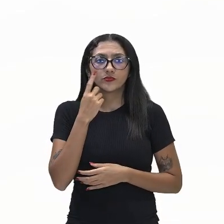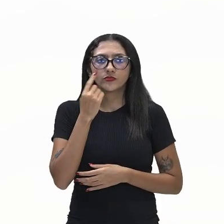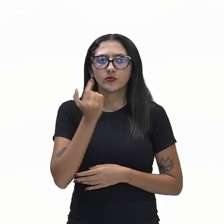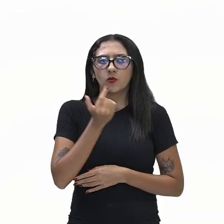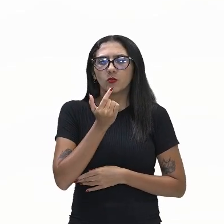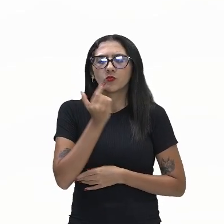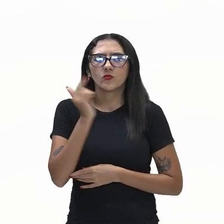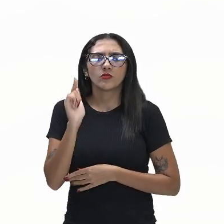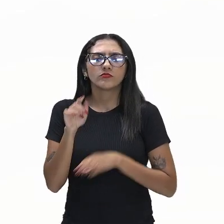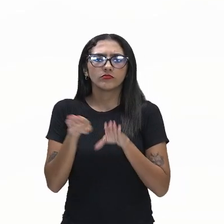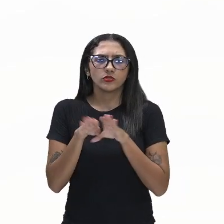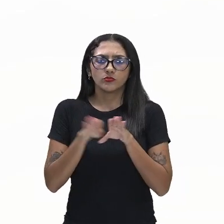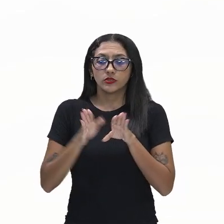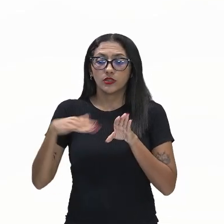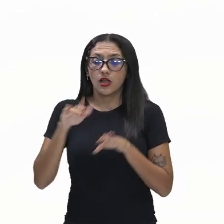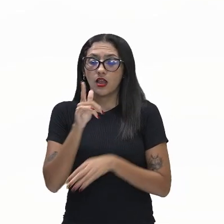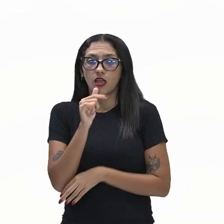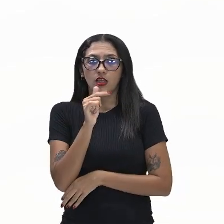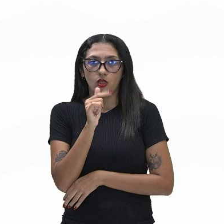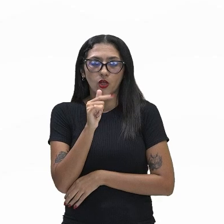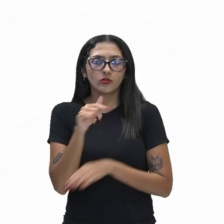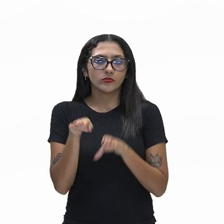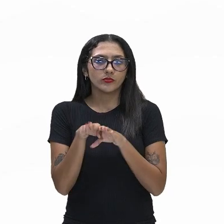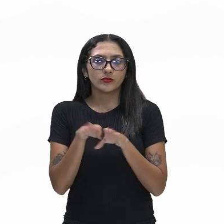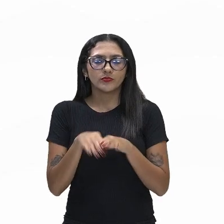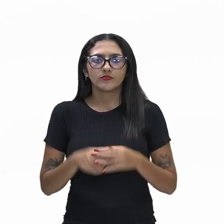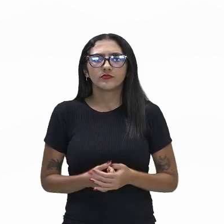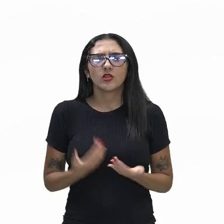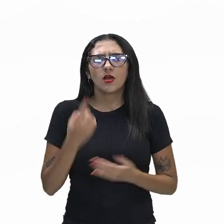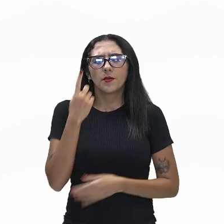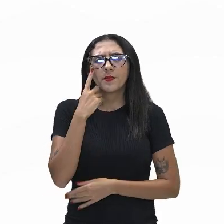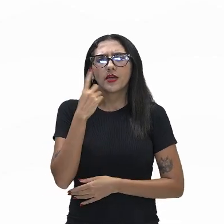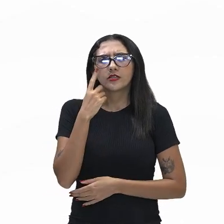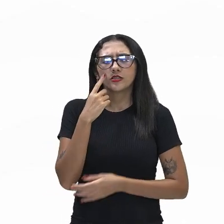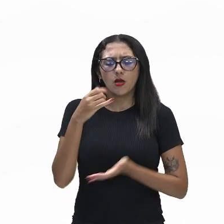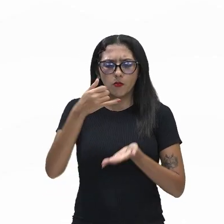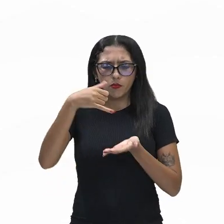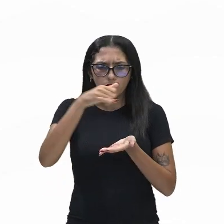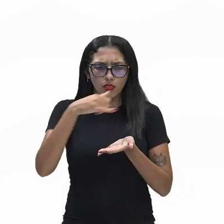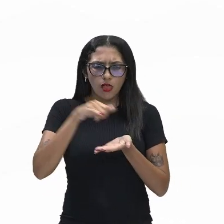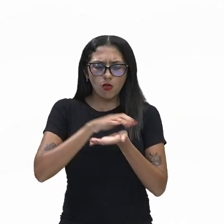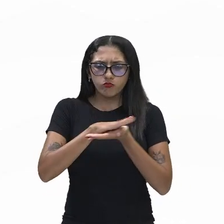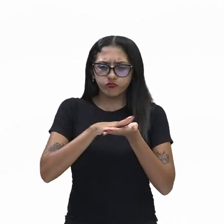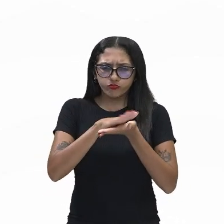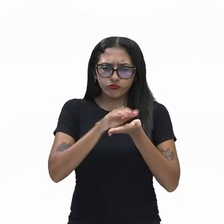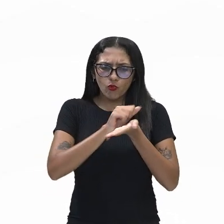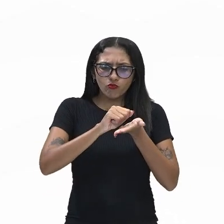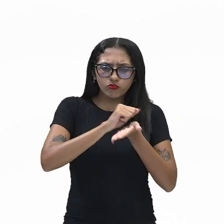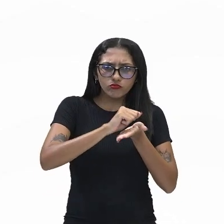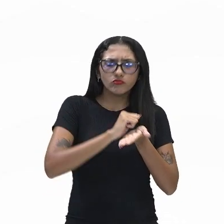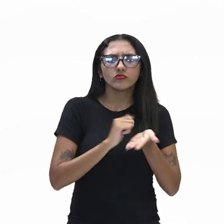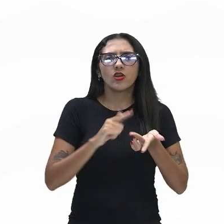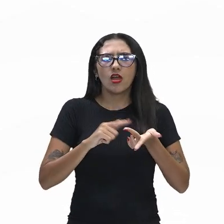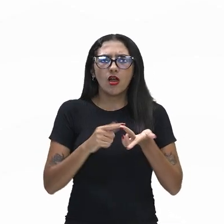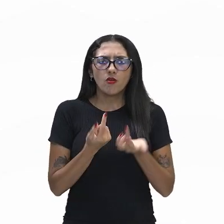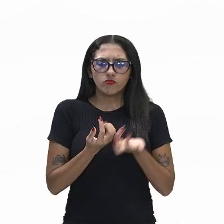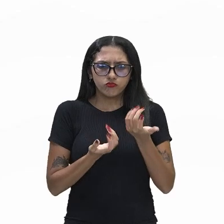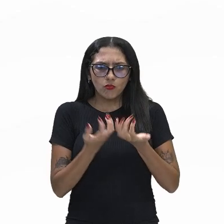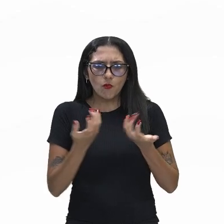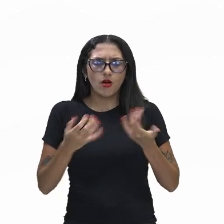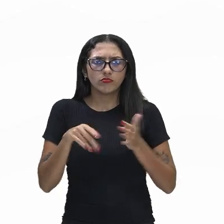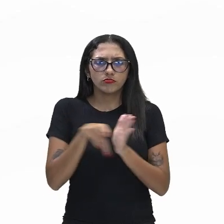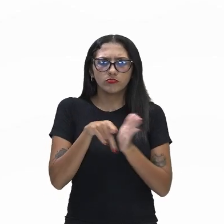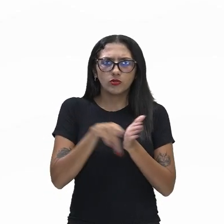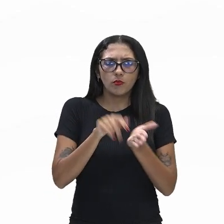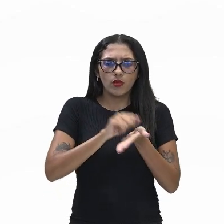aos ambientes aquáticos. Imagine aquele detergente que você usa na cozinha, sabão em pó para limpar as